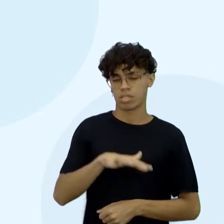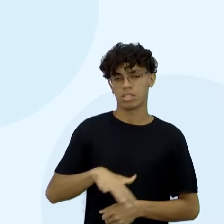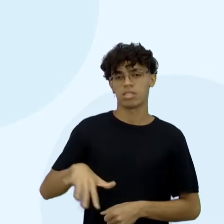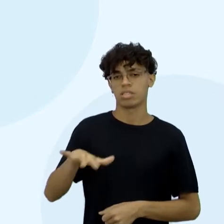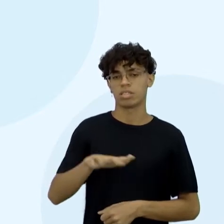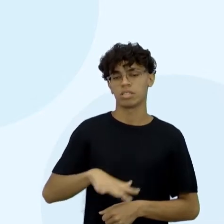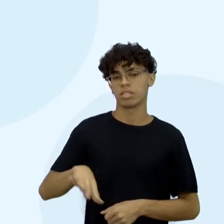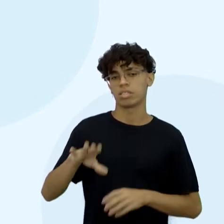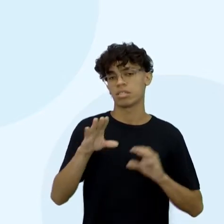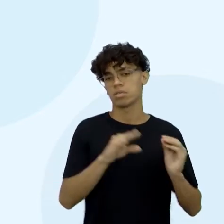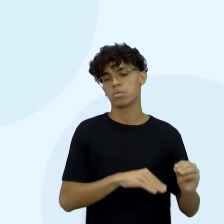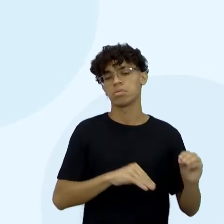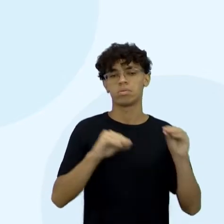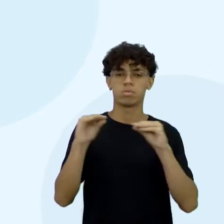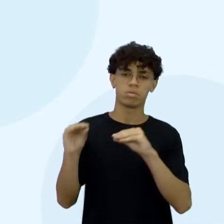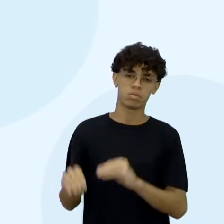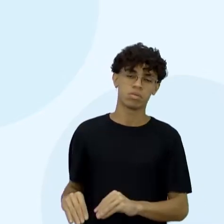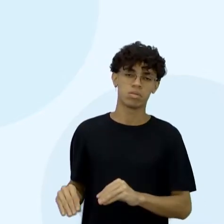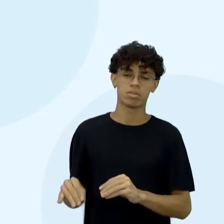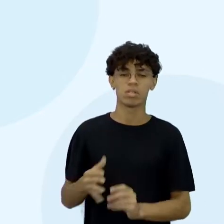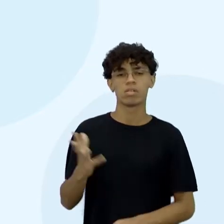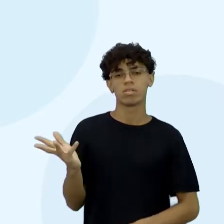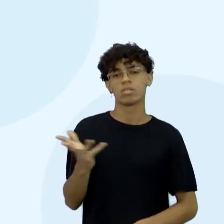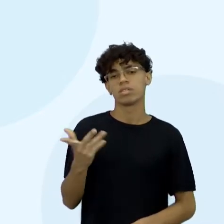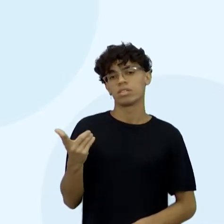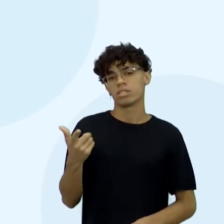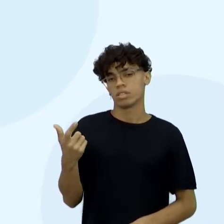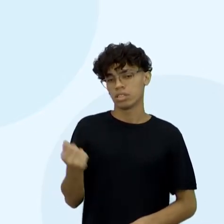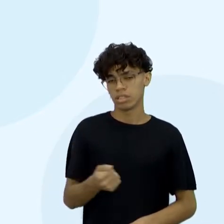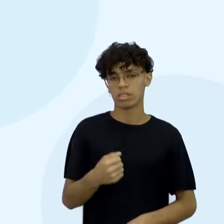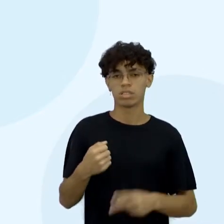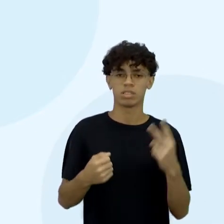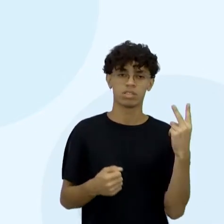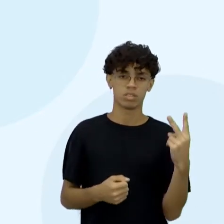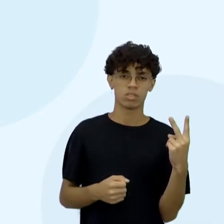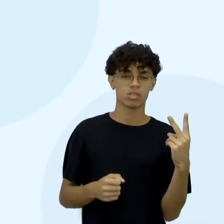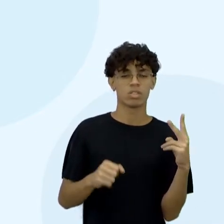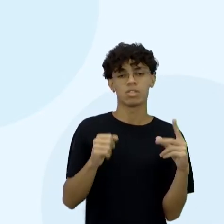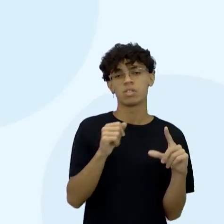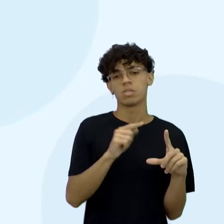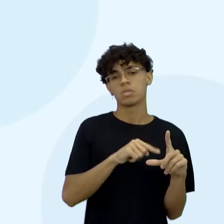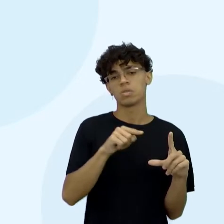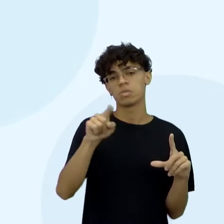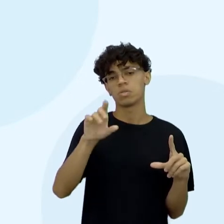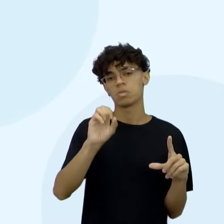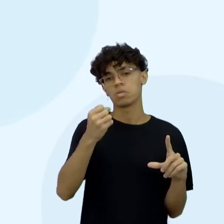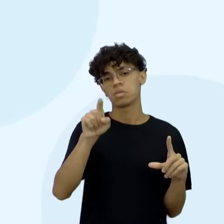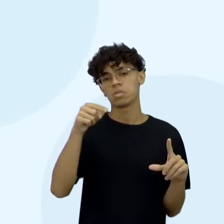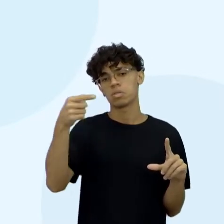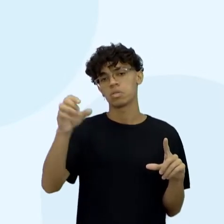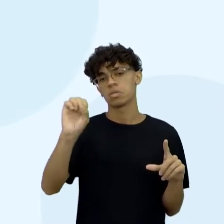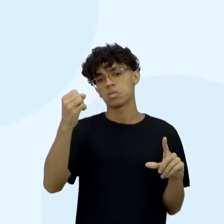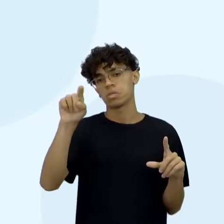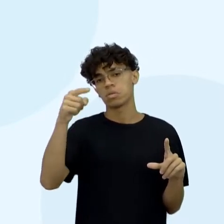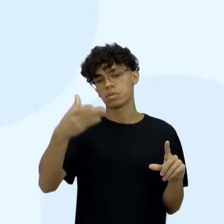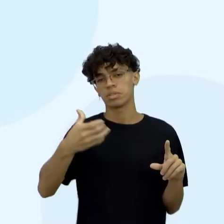móvel andou, né? Saindo com a velocidade 2, né? Indo aumentando de 8 em 8, vai chegar lá no 6, né?